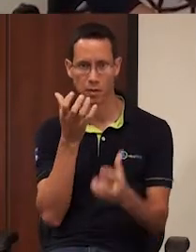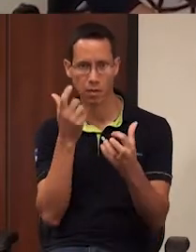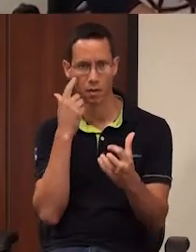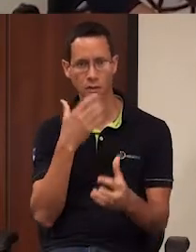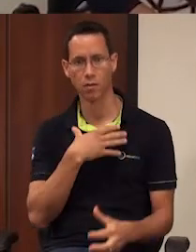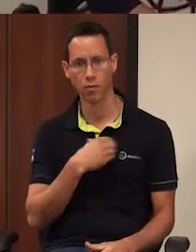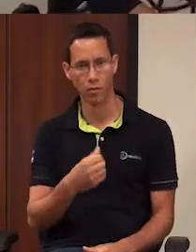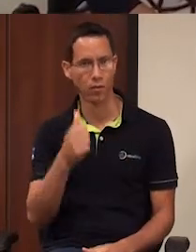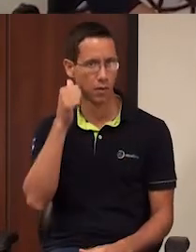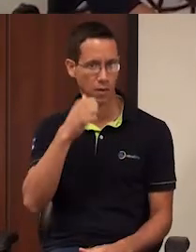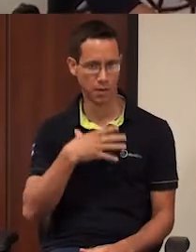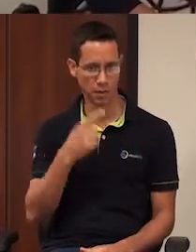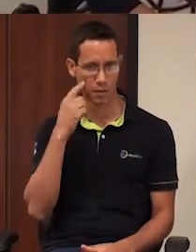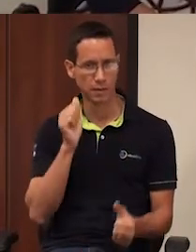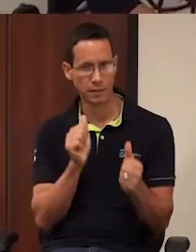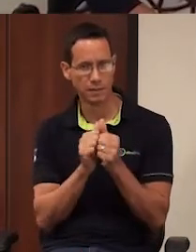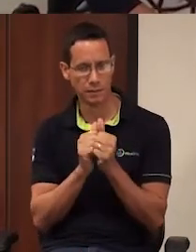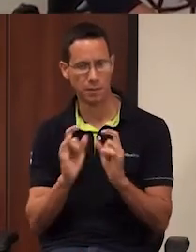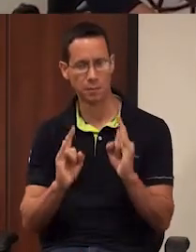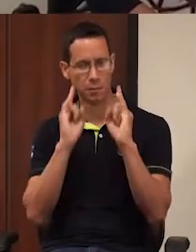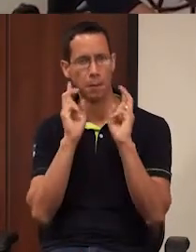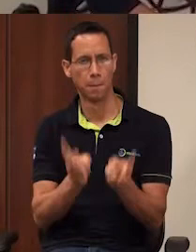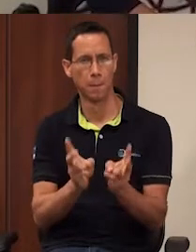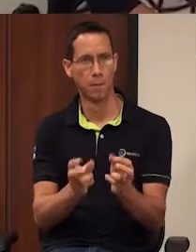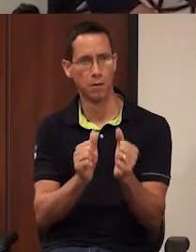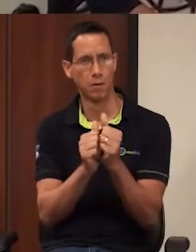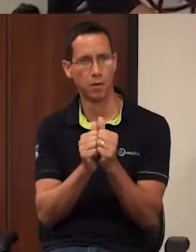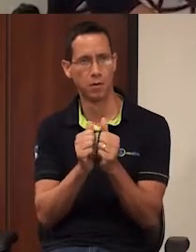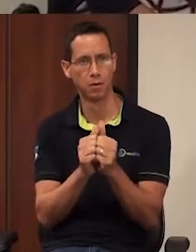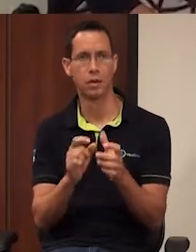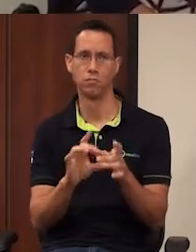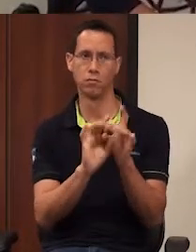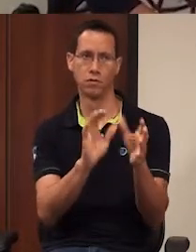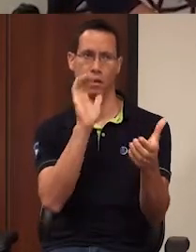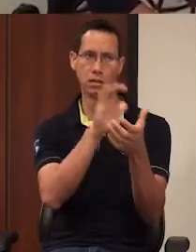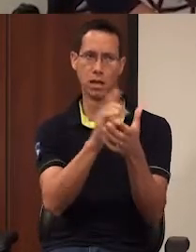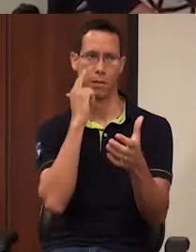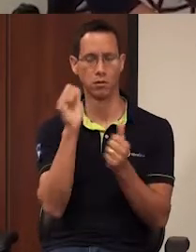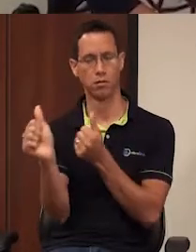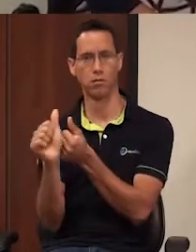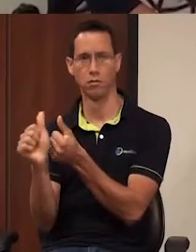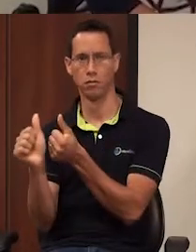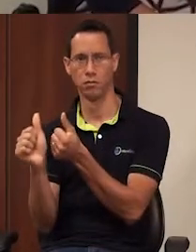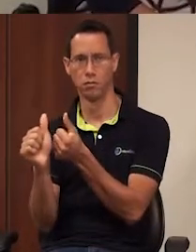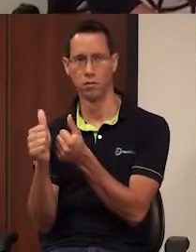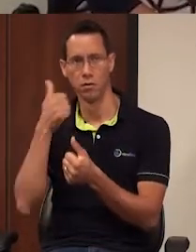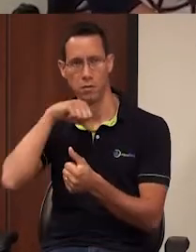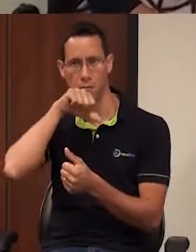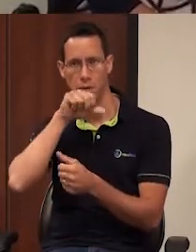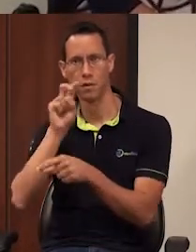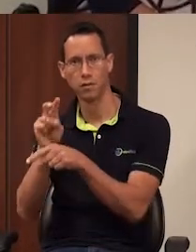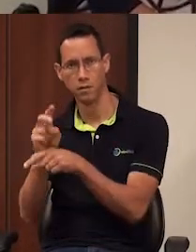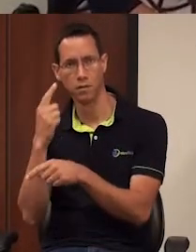filha lá, ali morando no apartamento no mesmo prédio? Cara, eu deixo casar, mas mora aqui pertinho de mim pra mamãe ir lá fazer